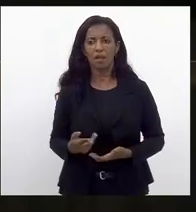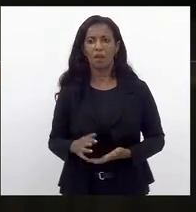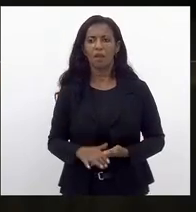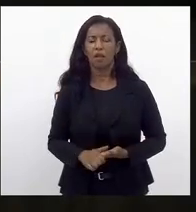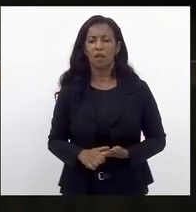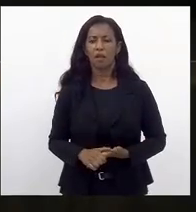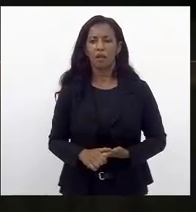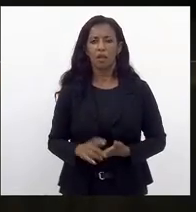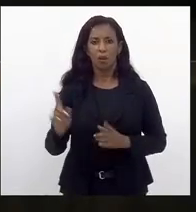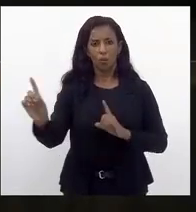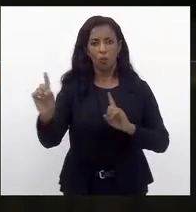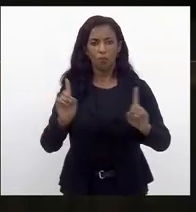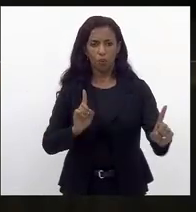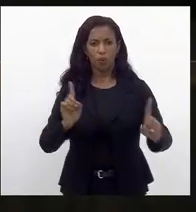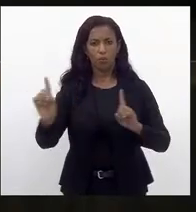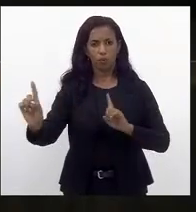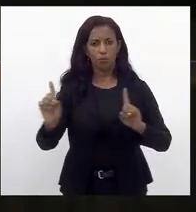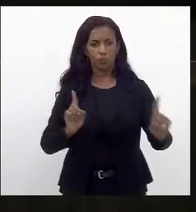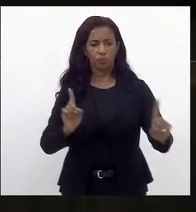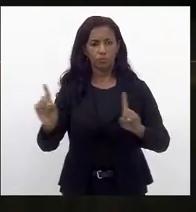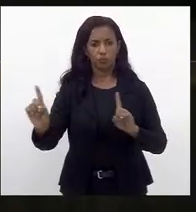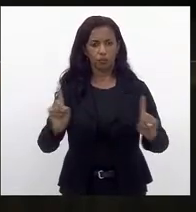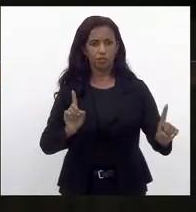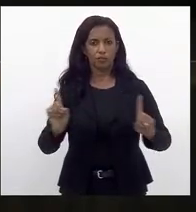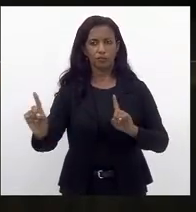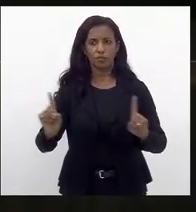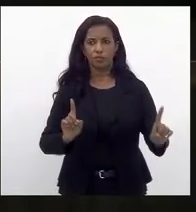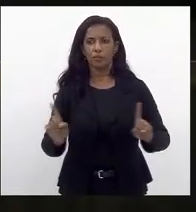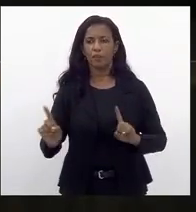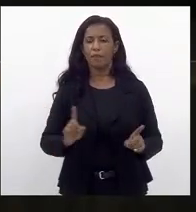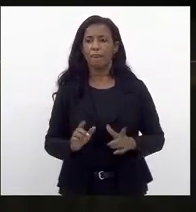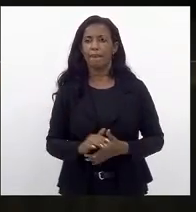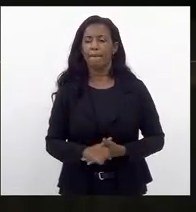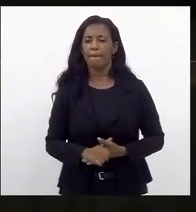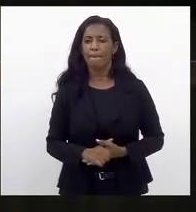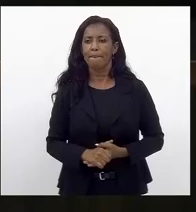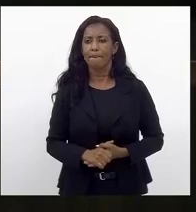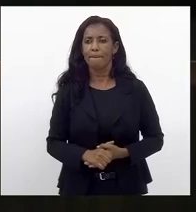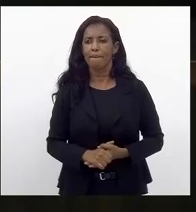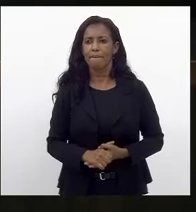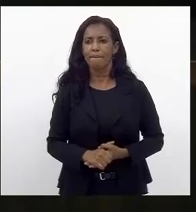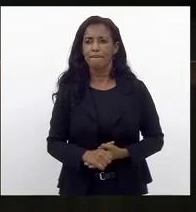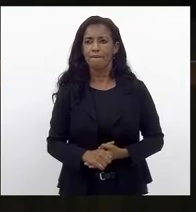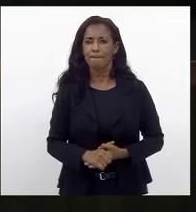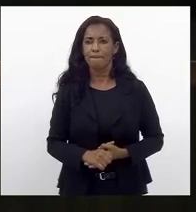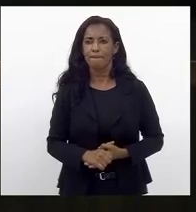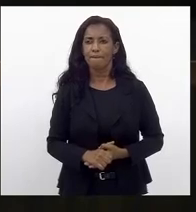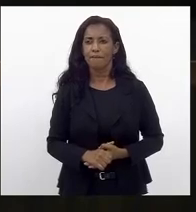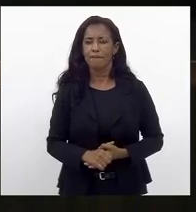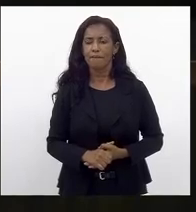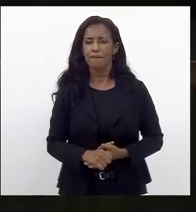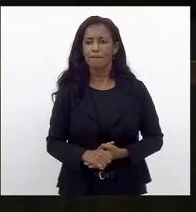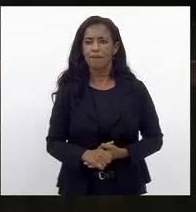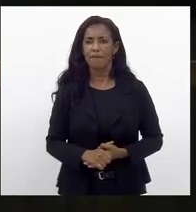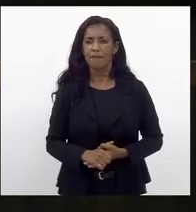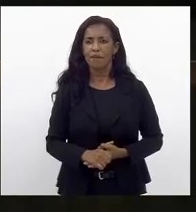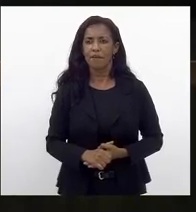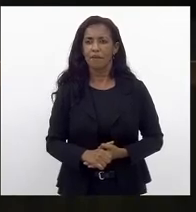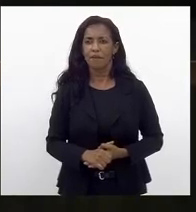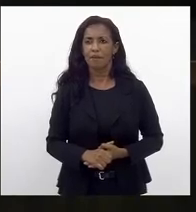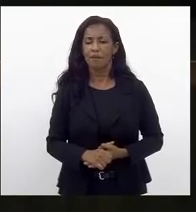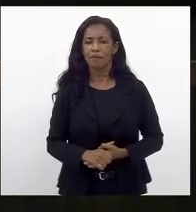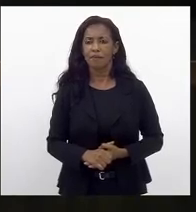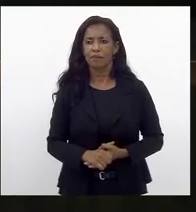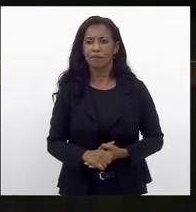abrir um o microfone depois de a parte e um dos um Tá Renata Deputado Alexandre em